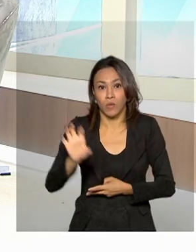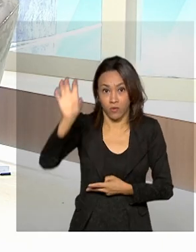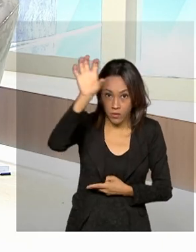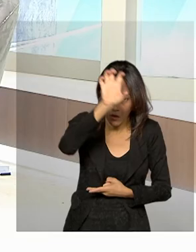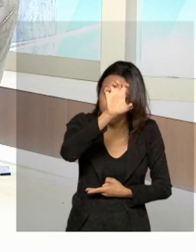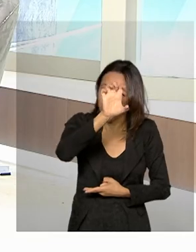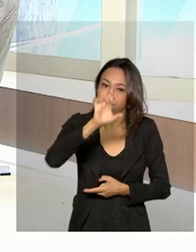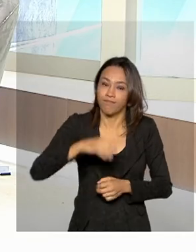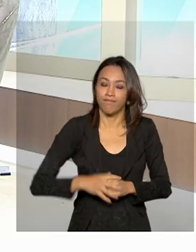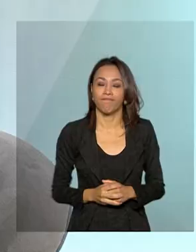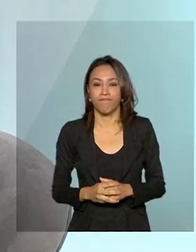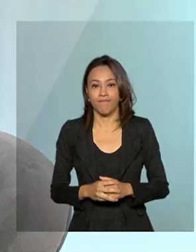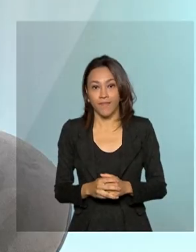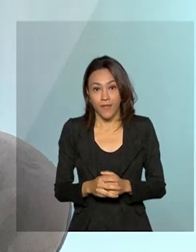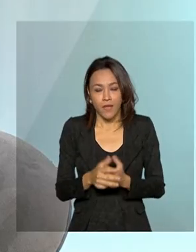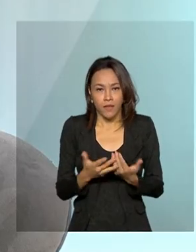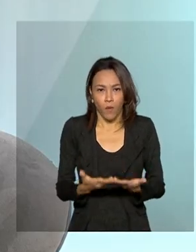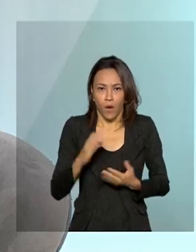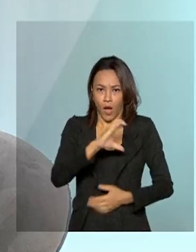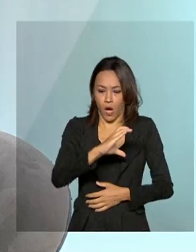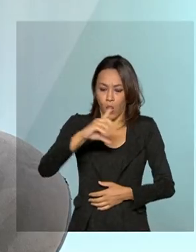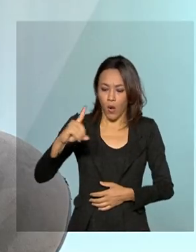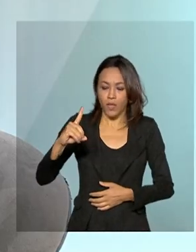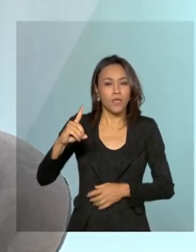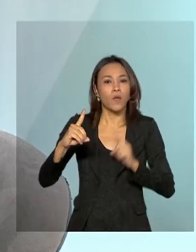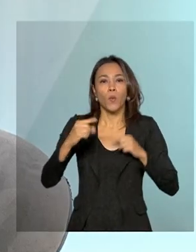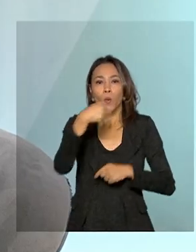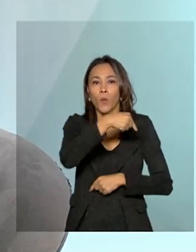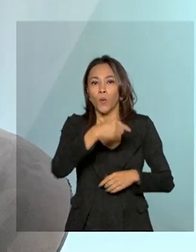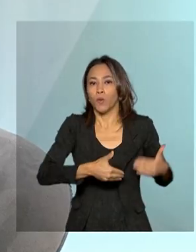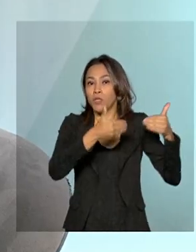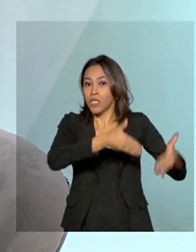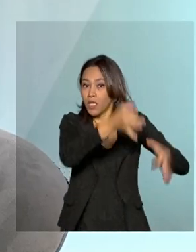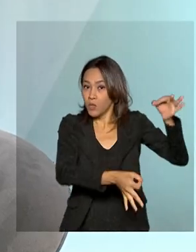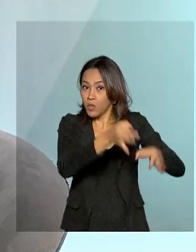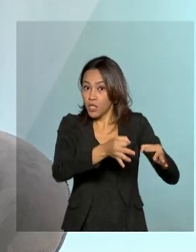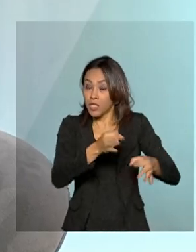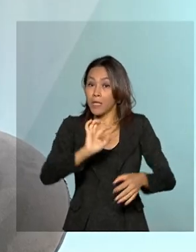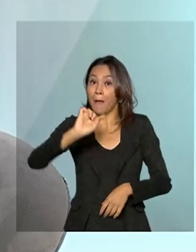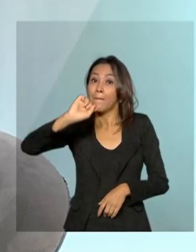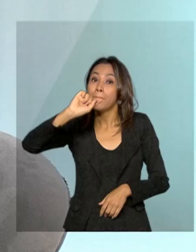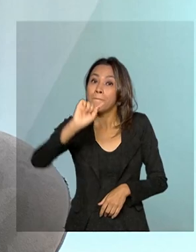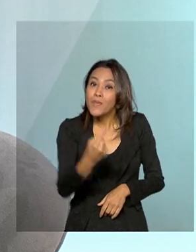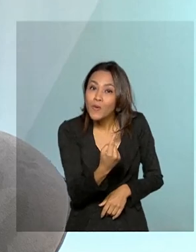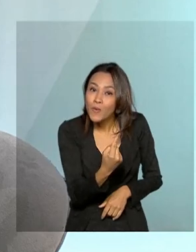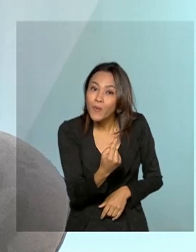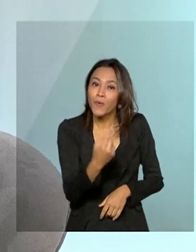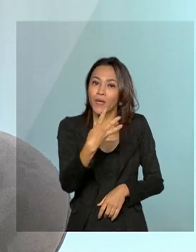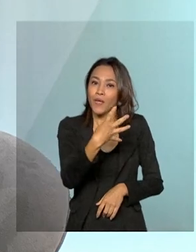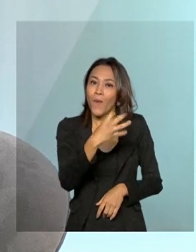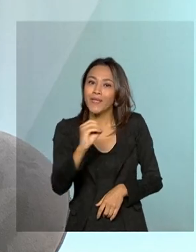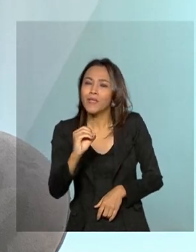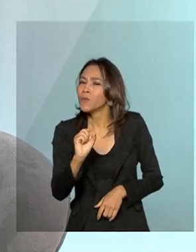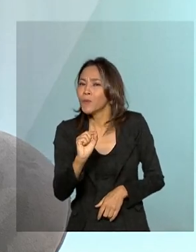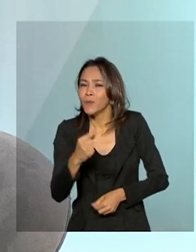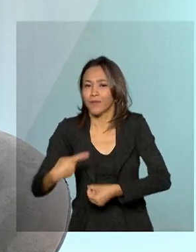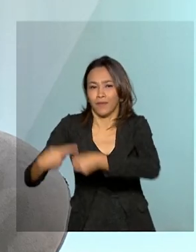tá? Com a coordenação do Ministério da Justiça, nós fomos para 1.400